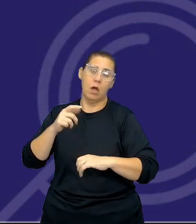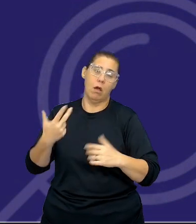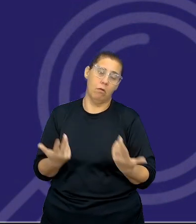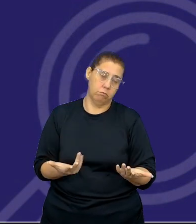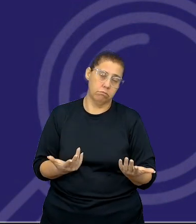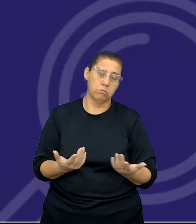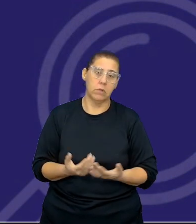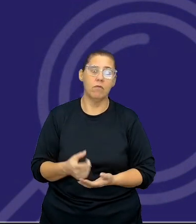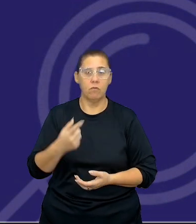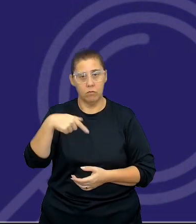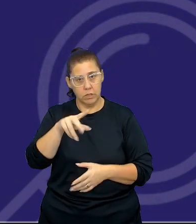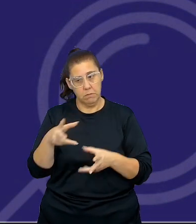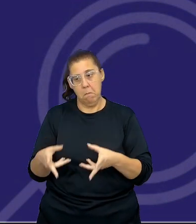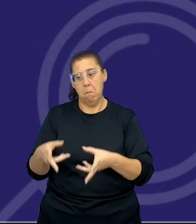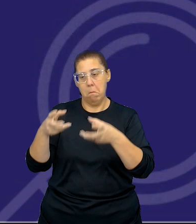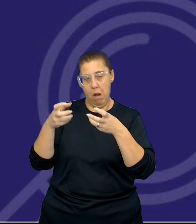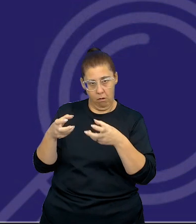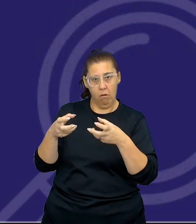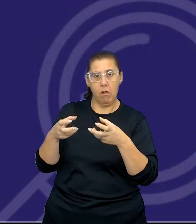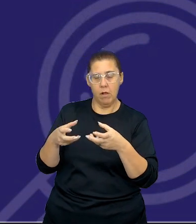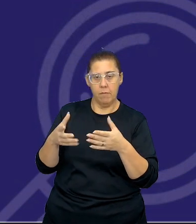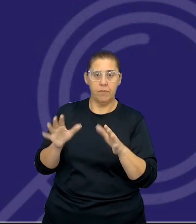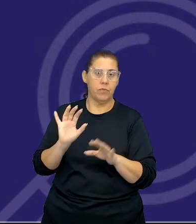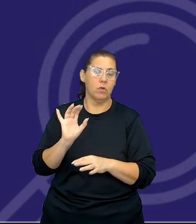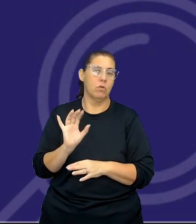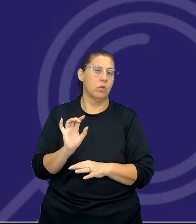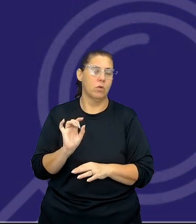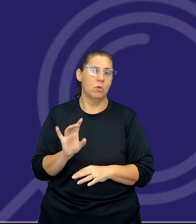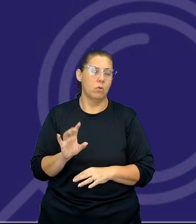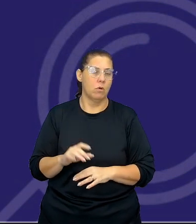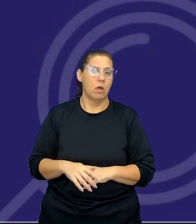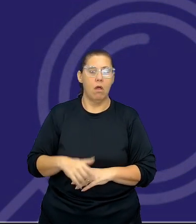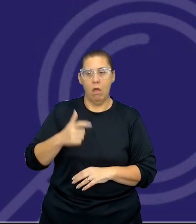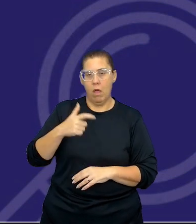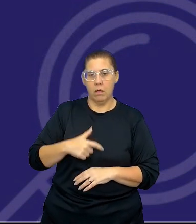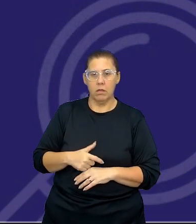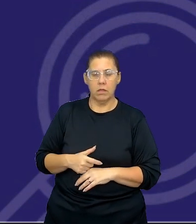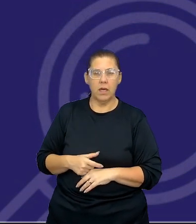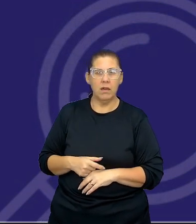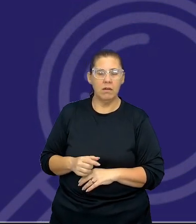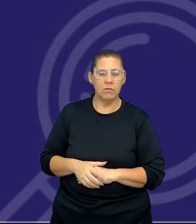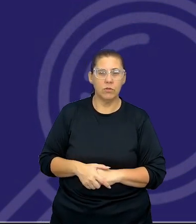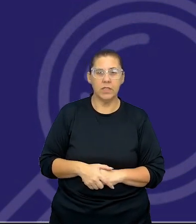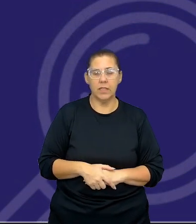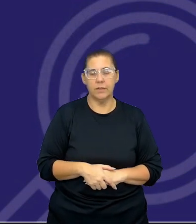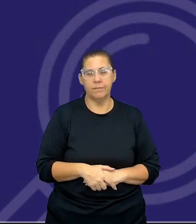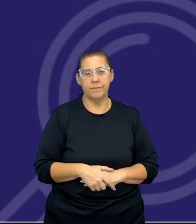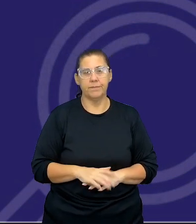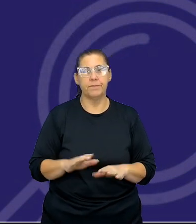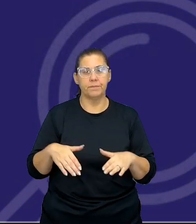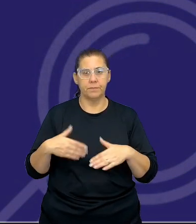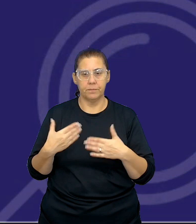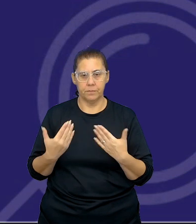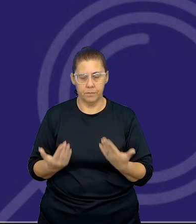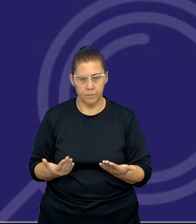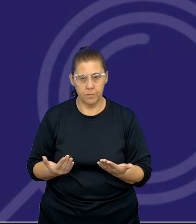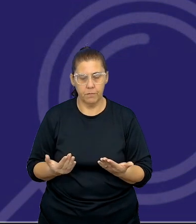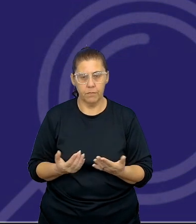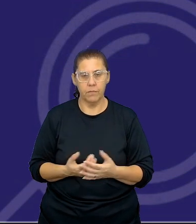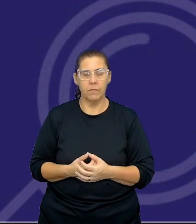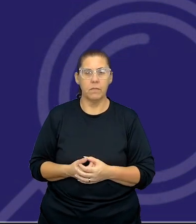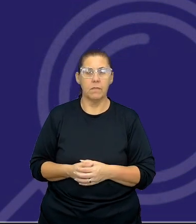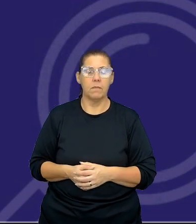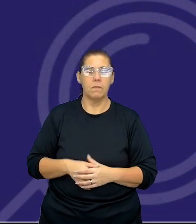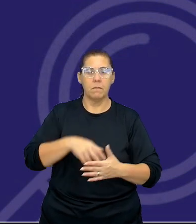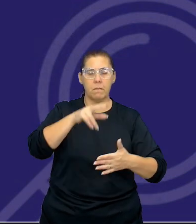virtuais. Então, vocês percebem que não é apenas eu que fico falando em Padlet, hein? Então, continuando aí com a